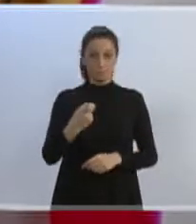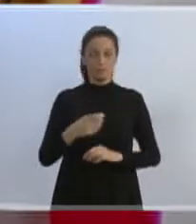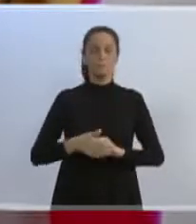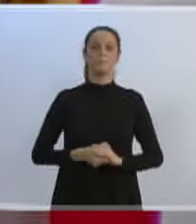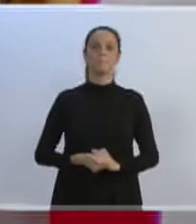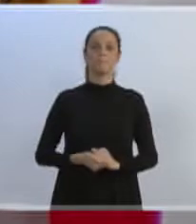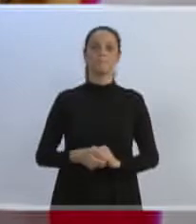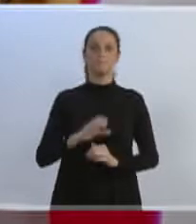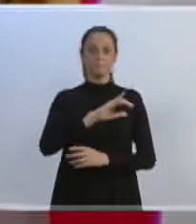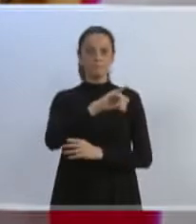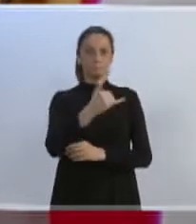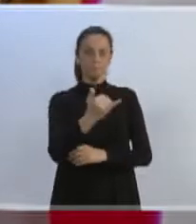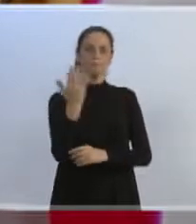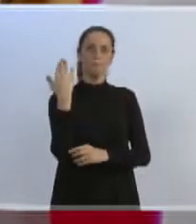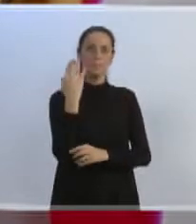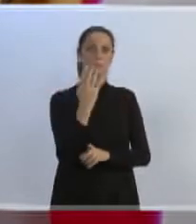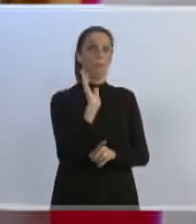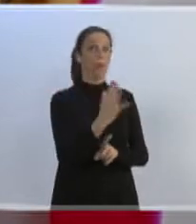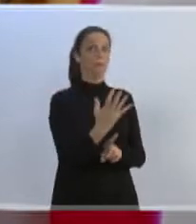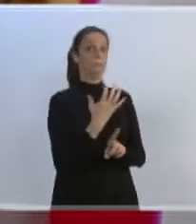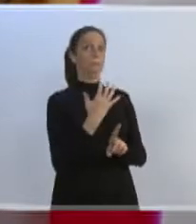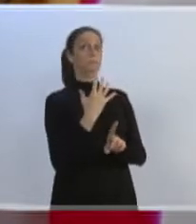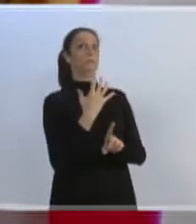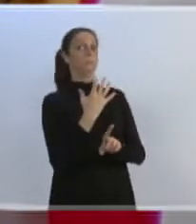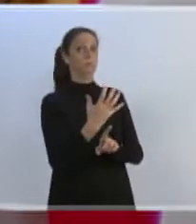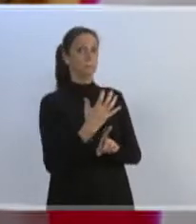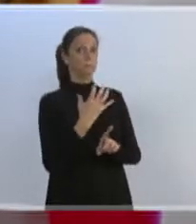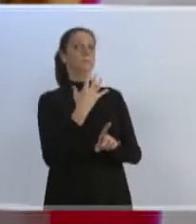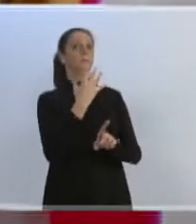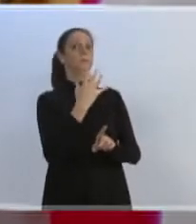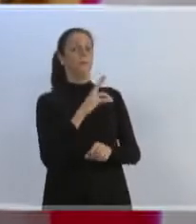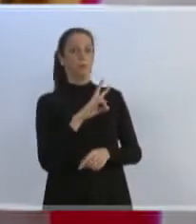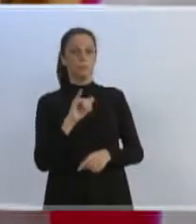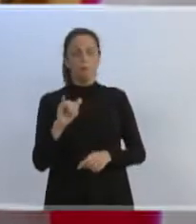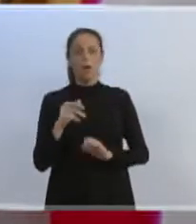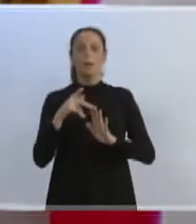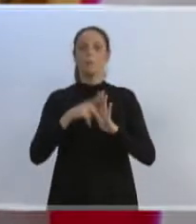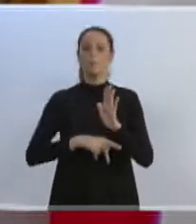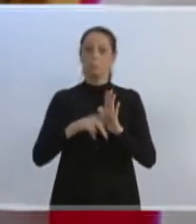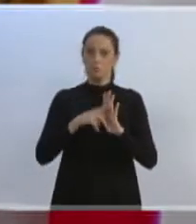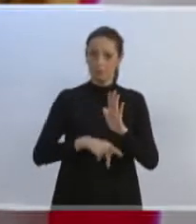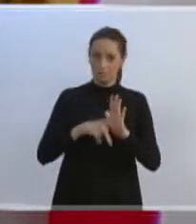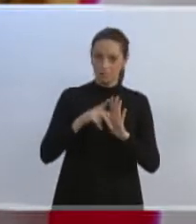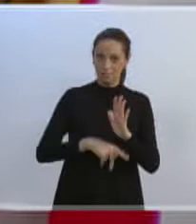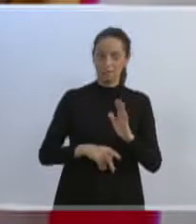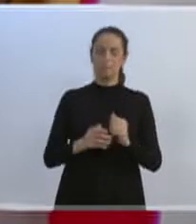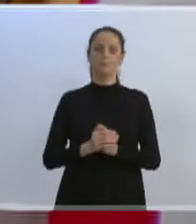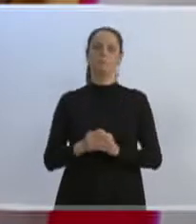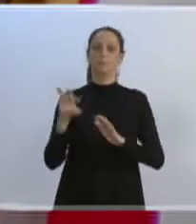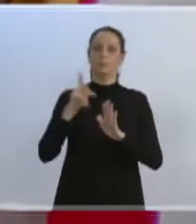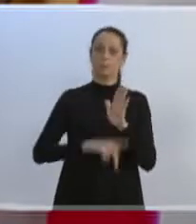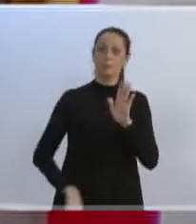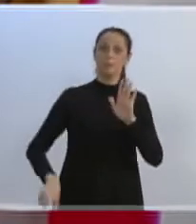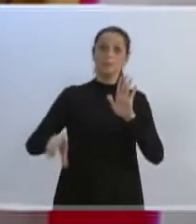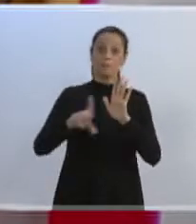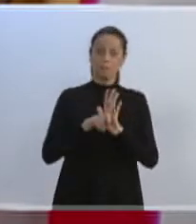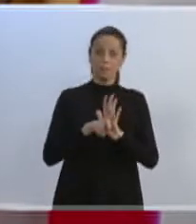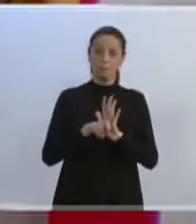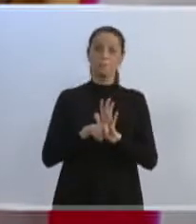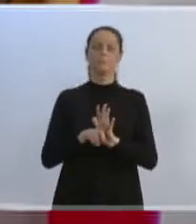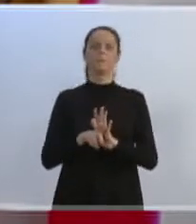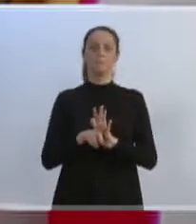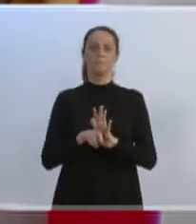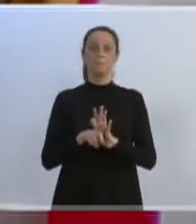na CCJ fui ameaçado na questão de que vai ser apresentado um projeto de lei,